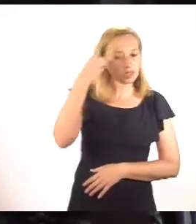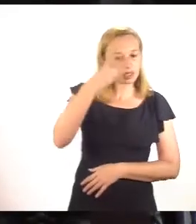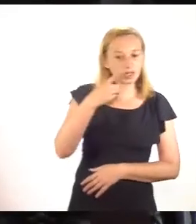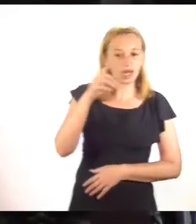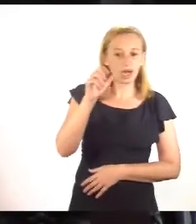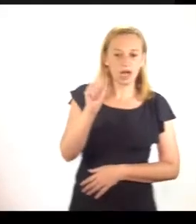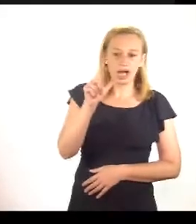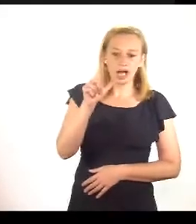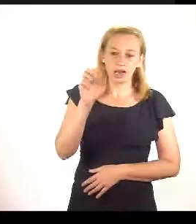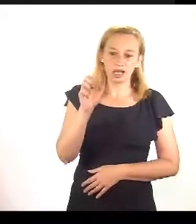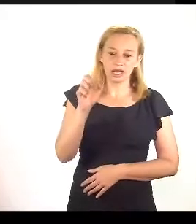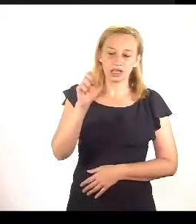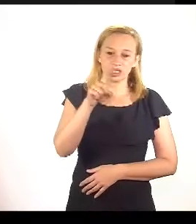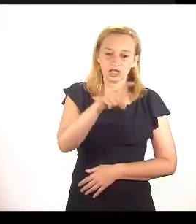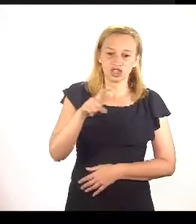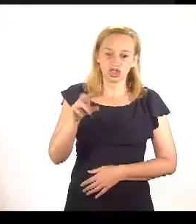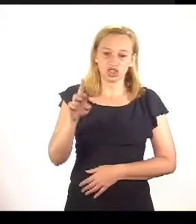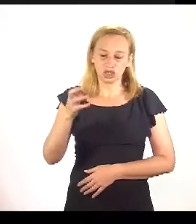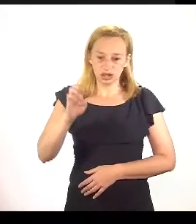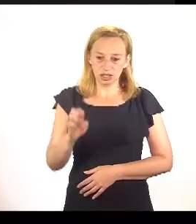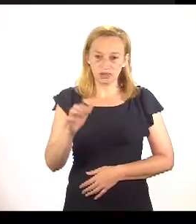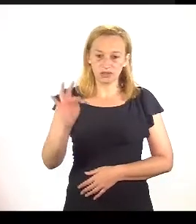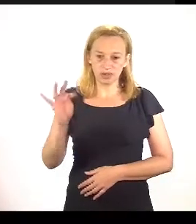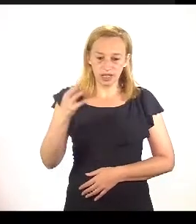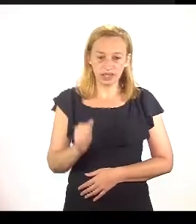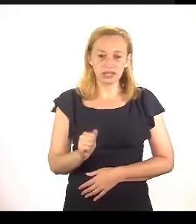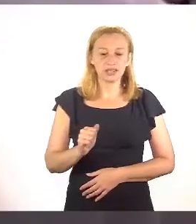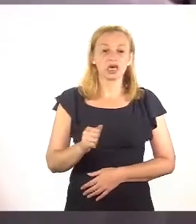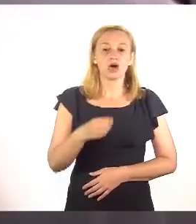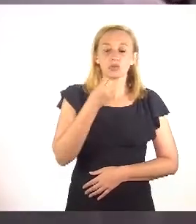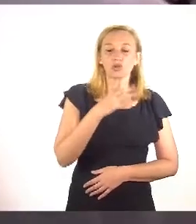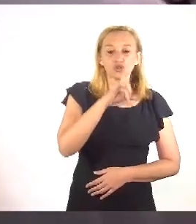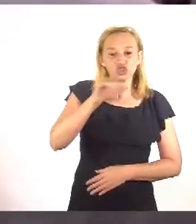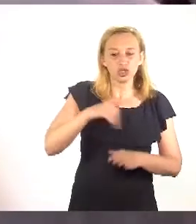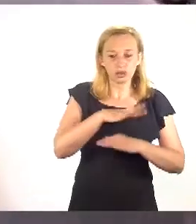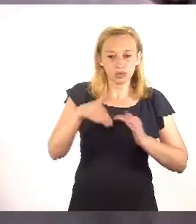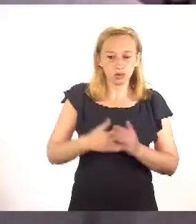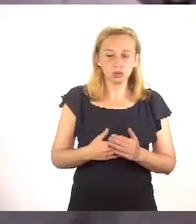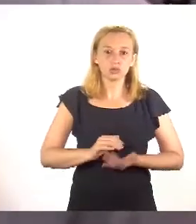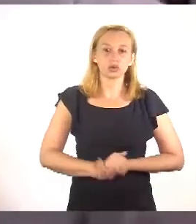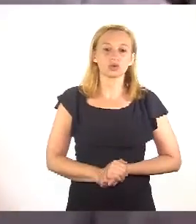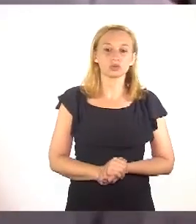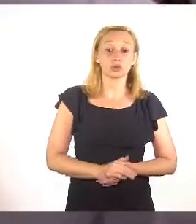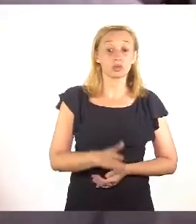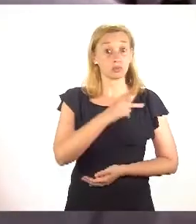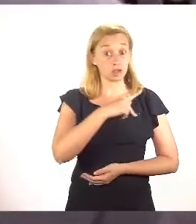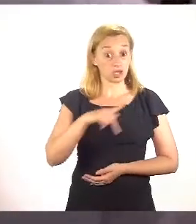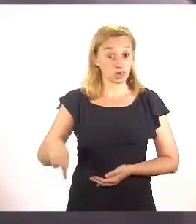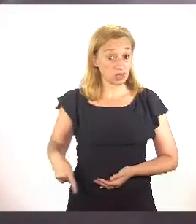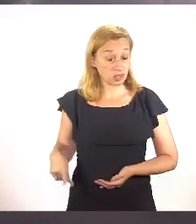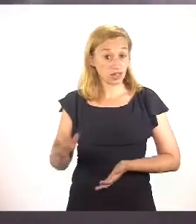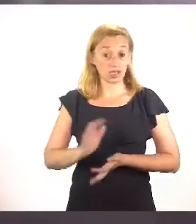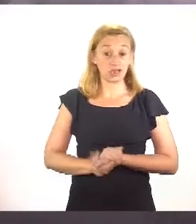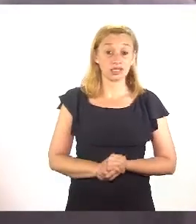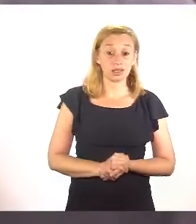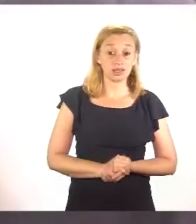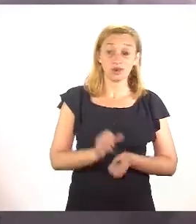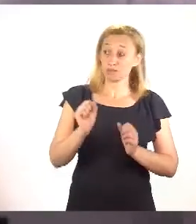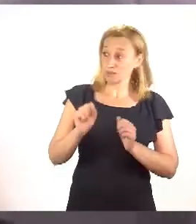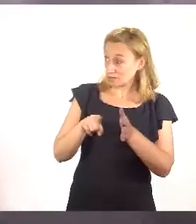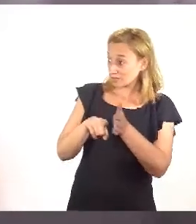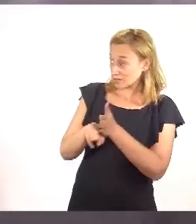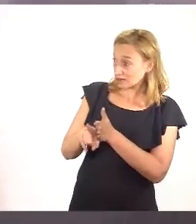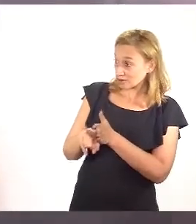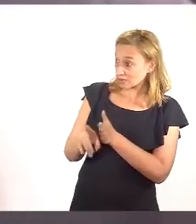Freitas. Bom dia a todos. Considerando que o presidente roubou a minha primeira pergunta, né, vamos